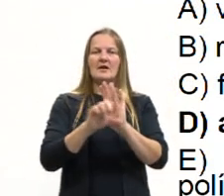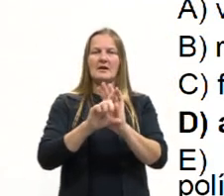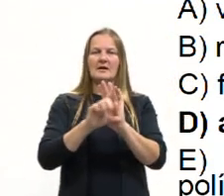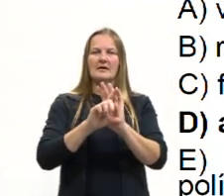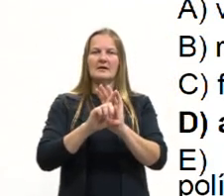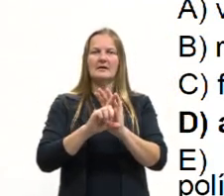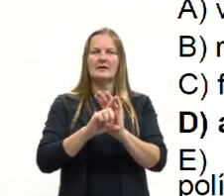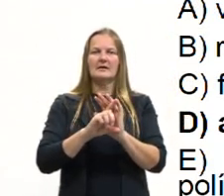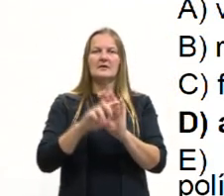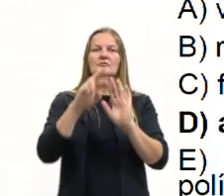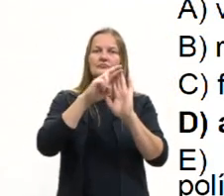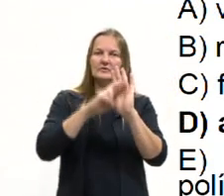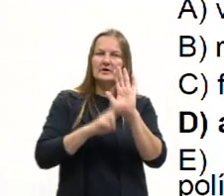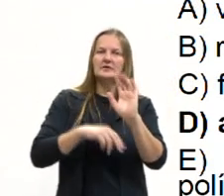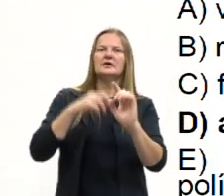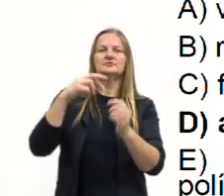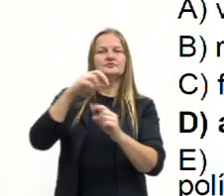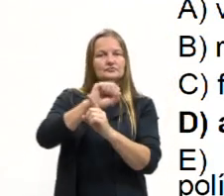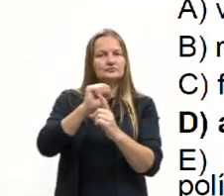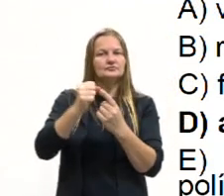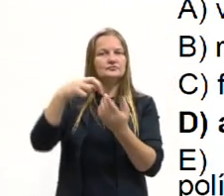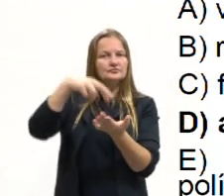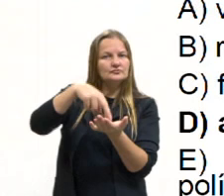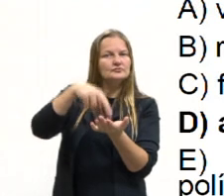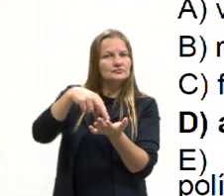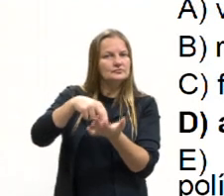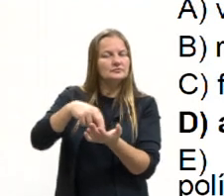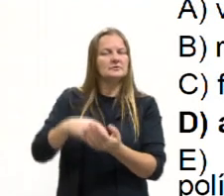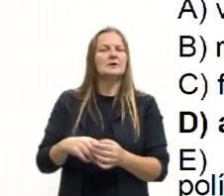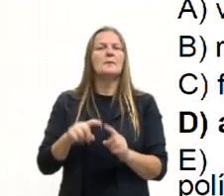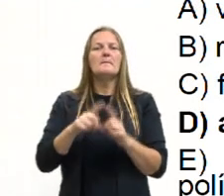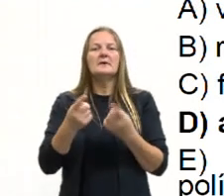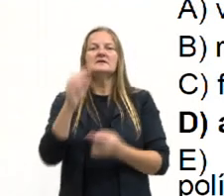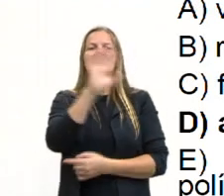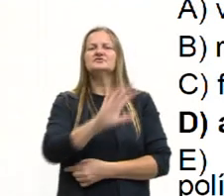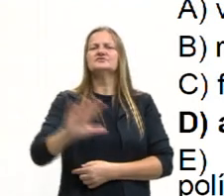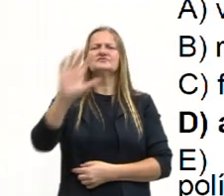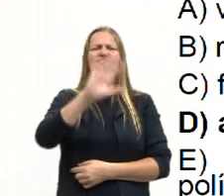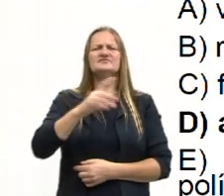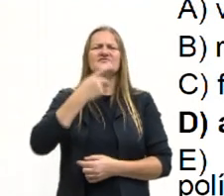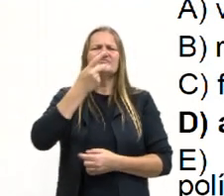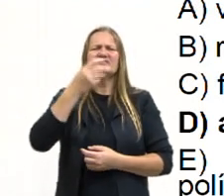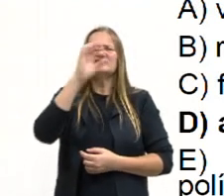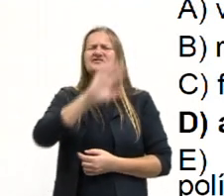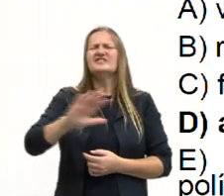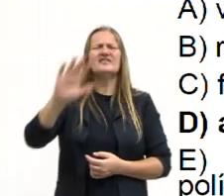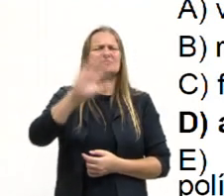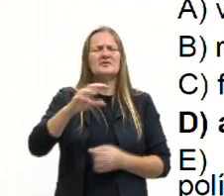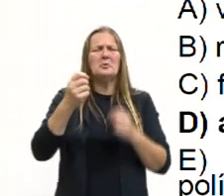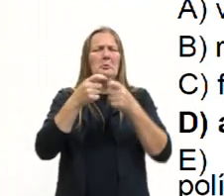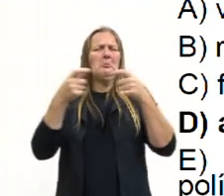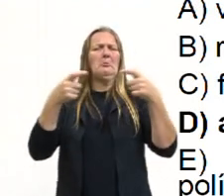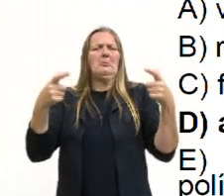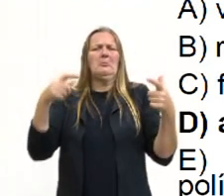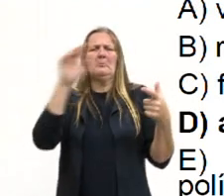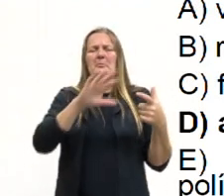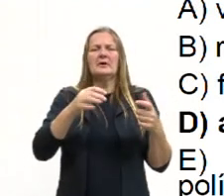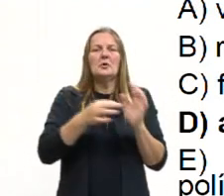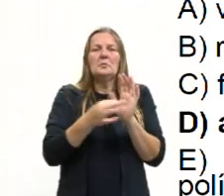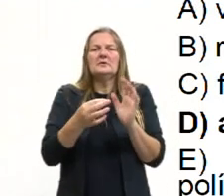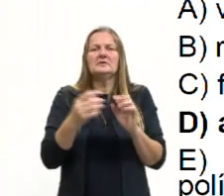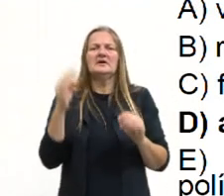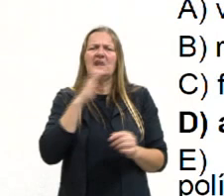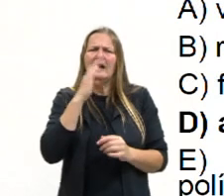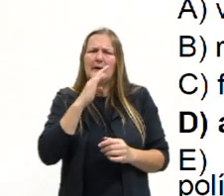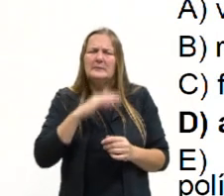de uma realidade tão complexa sobretudo generalizações às vezes tão amplas e tão